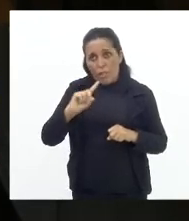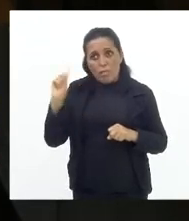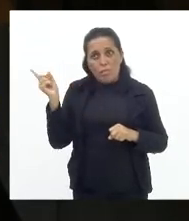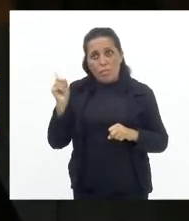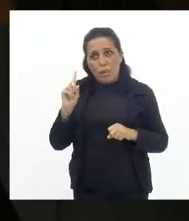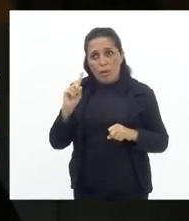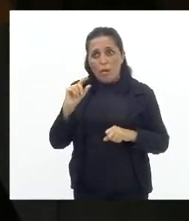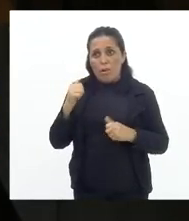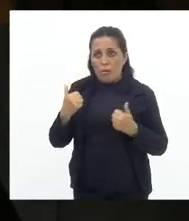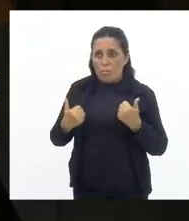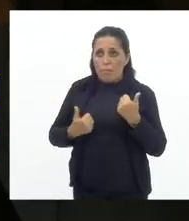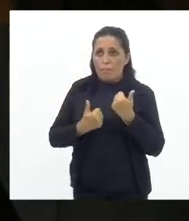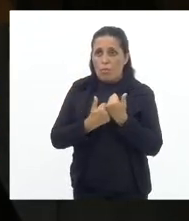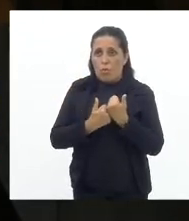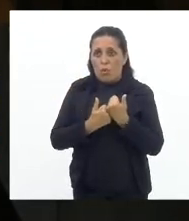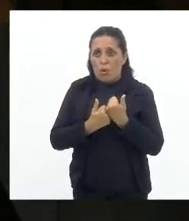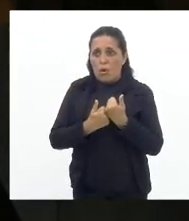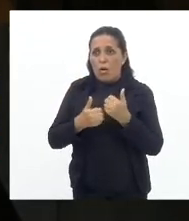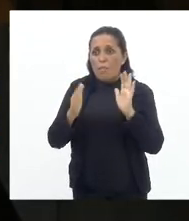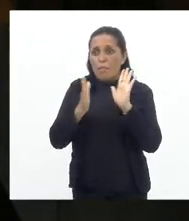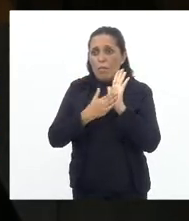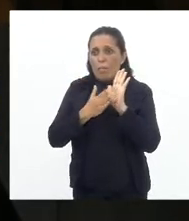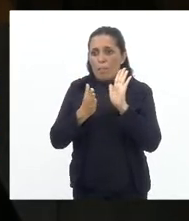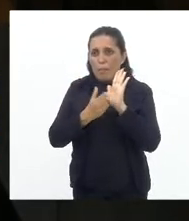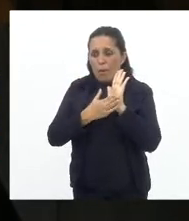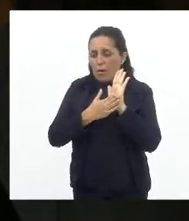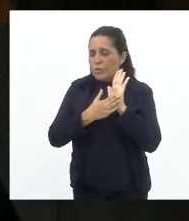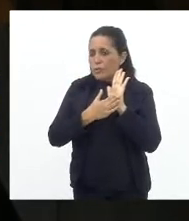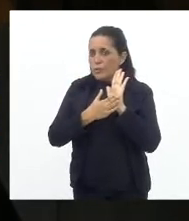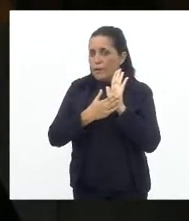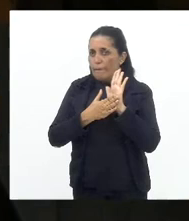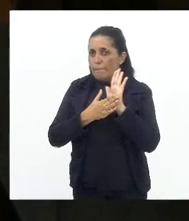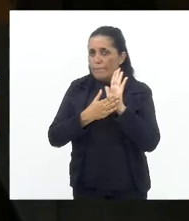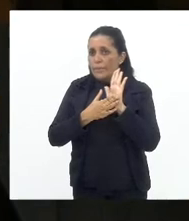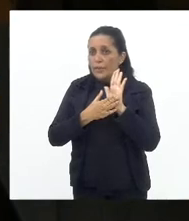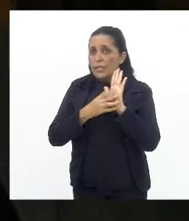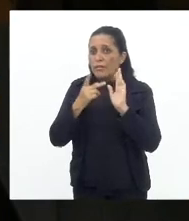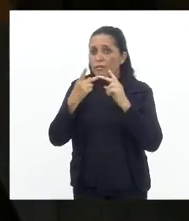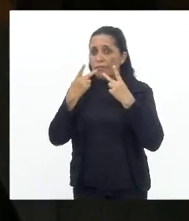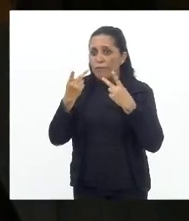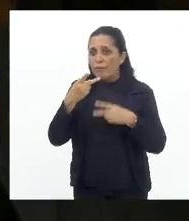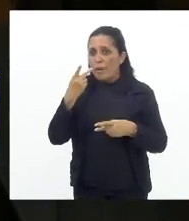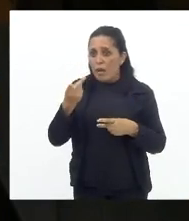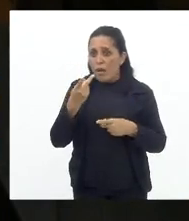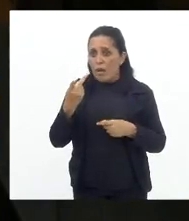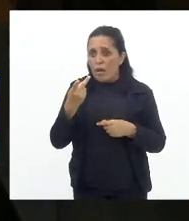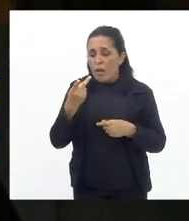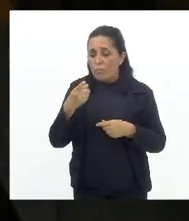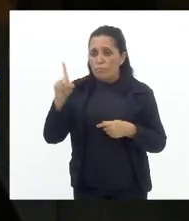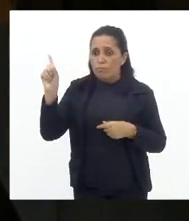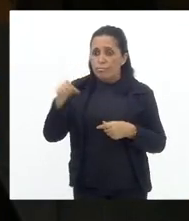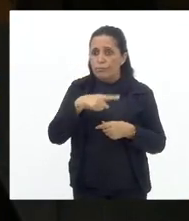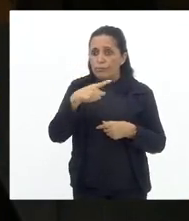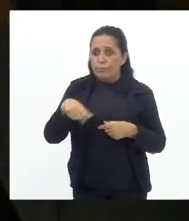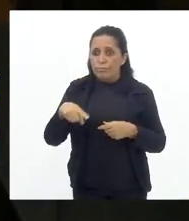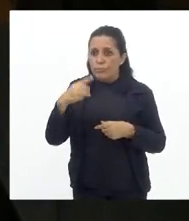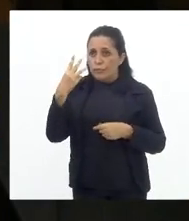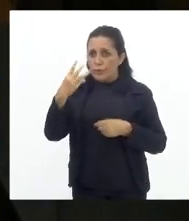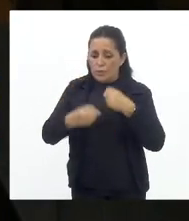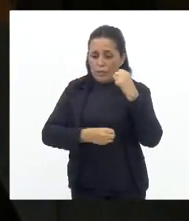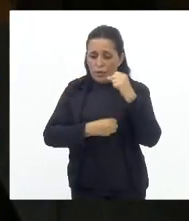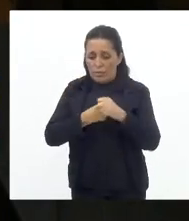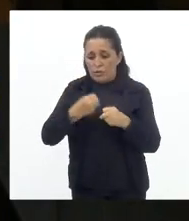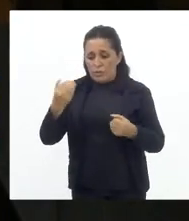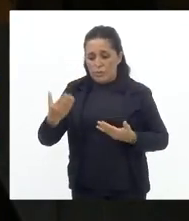contará com meu apoio nenhuma proposta Nenhuma medida que vise suprimir o triénio dos